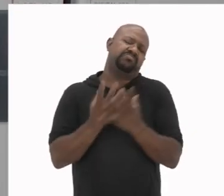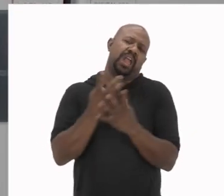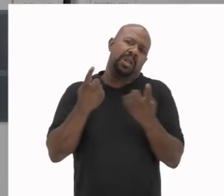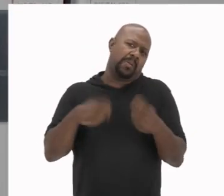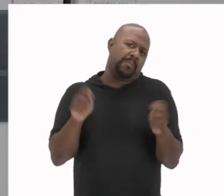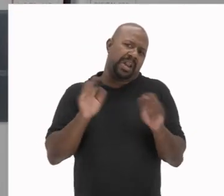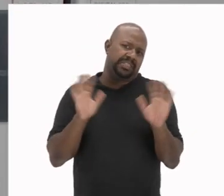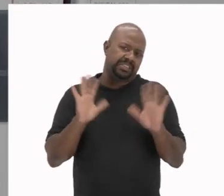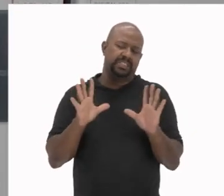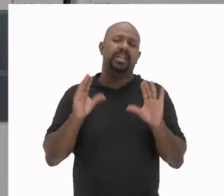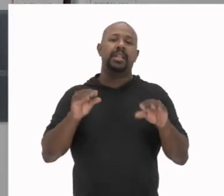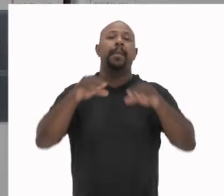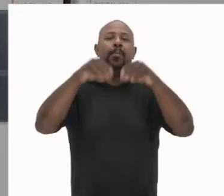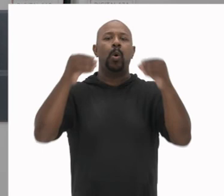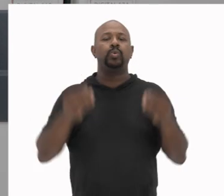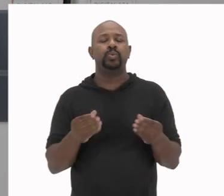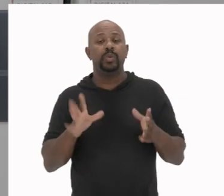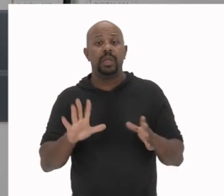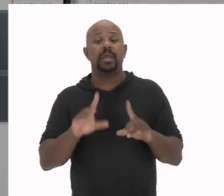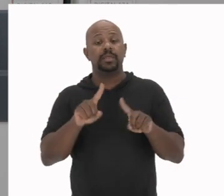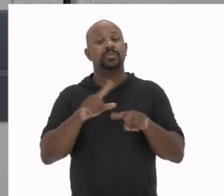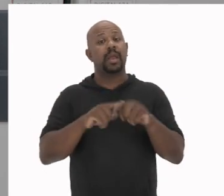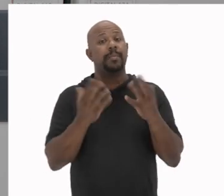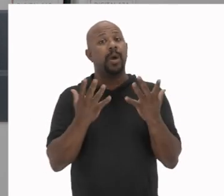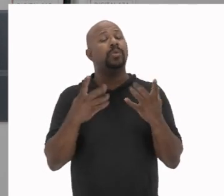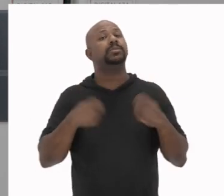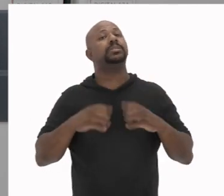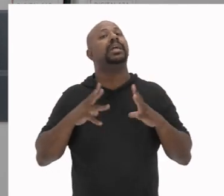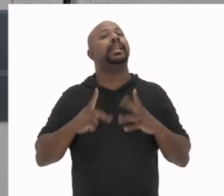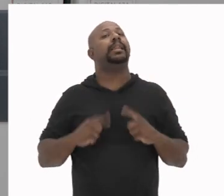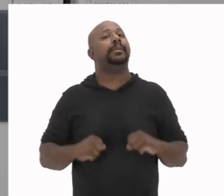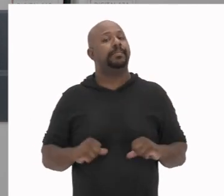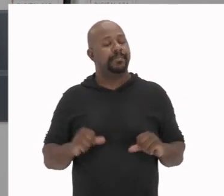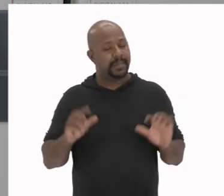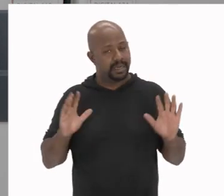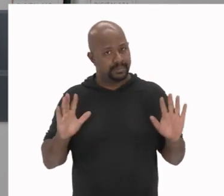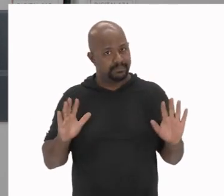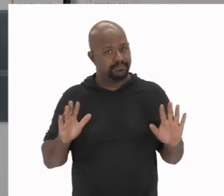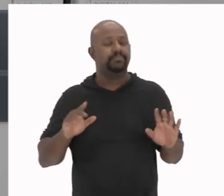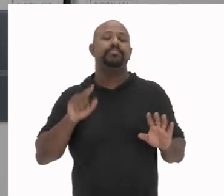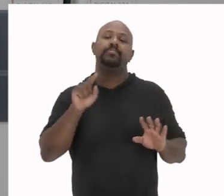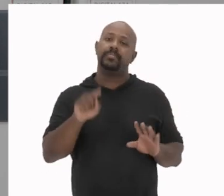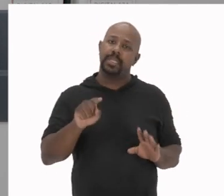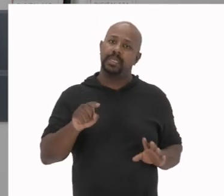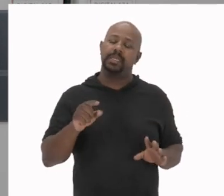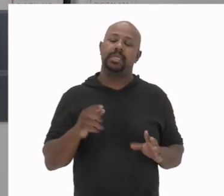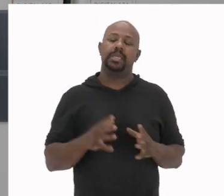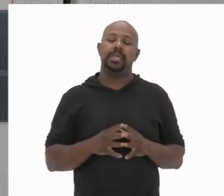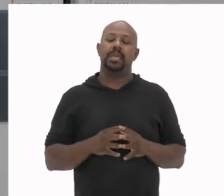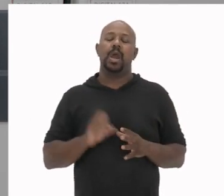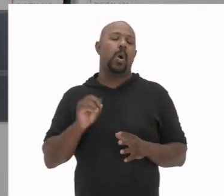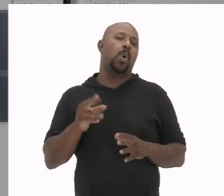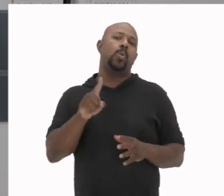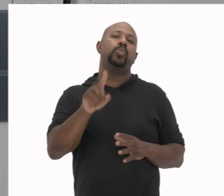pode tocar sem as luvas na moldura, contanto que a sua mão esteja limpa,